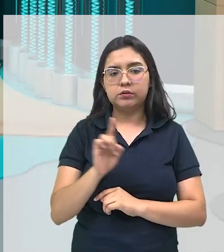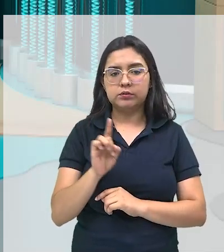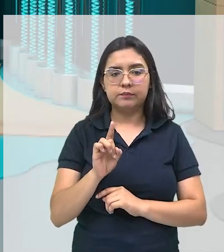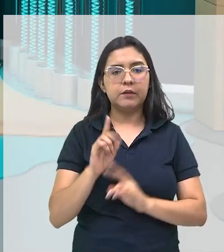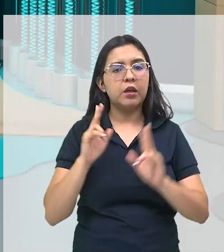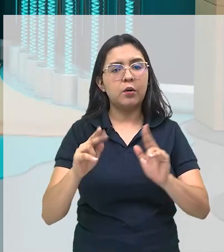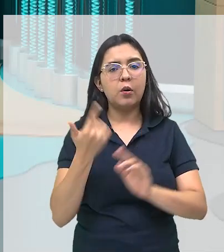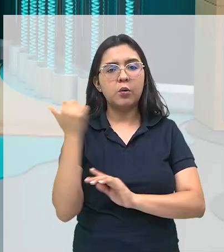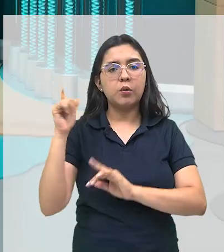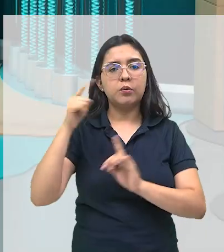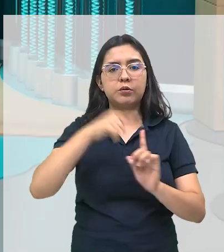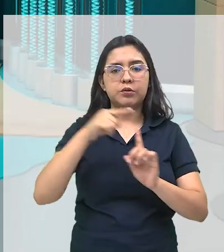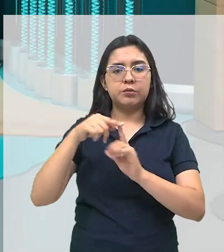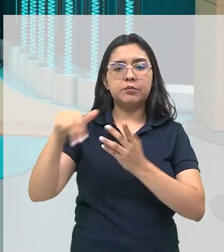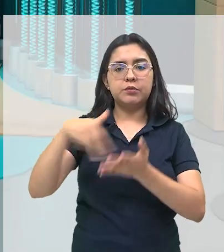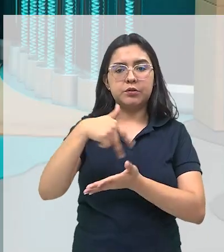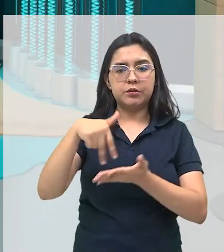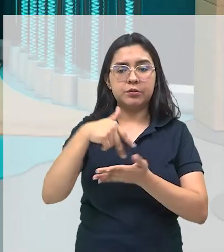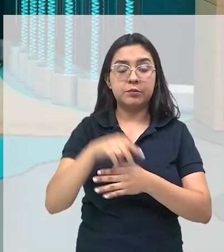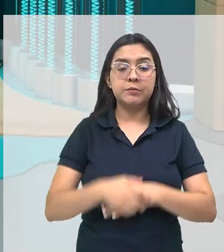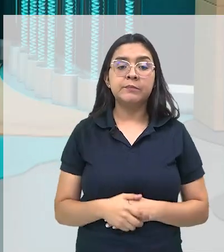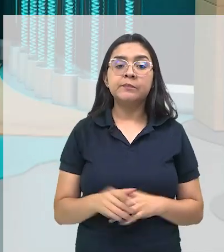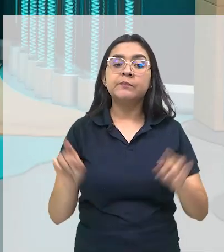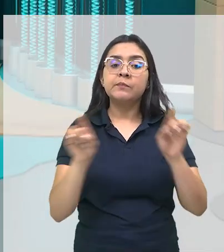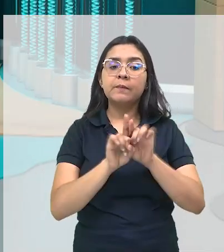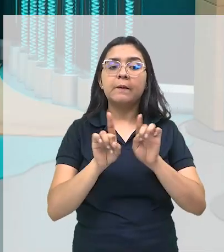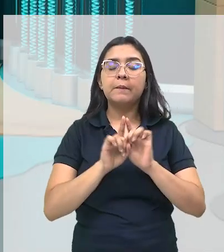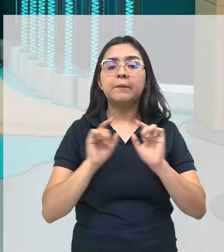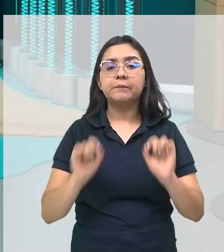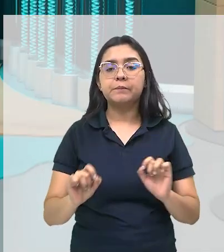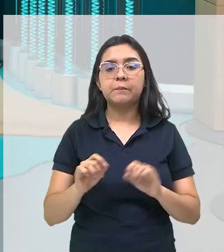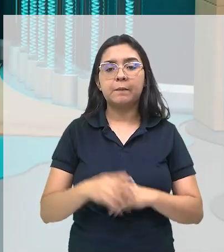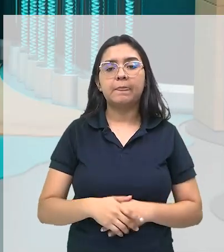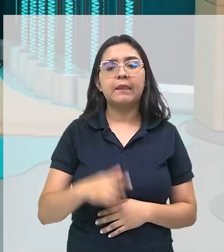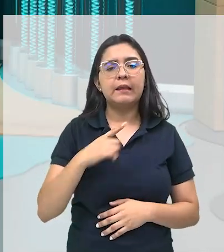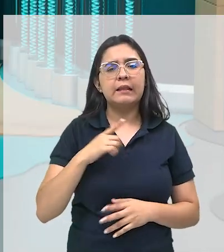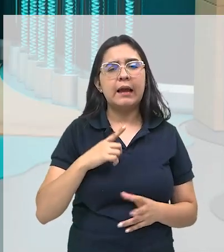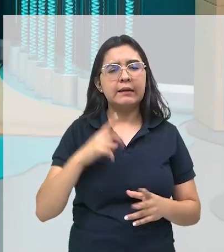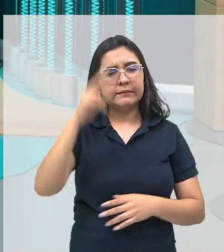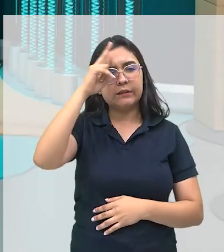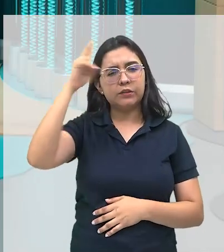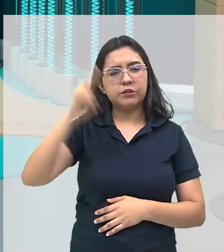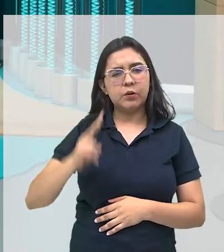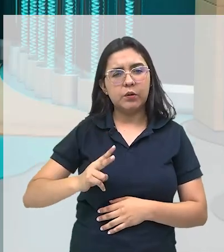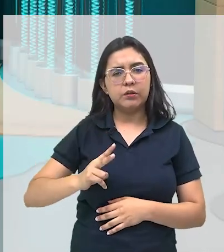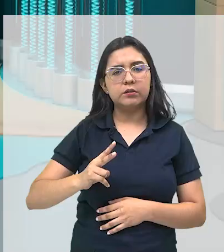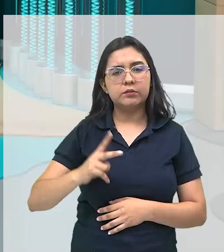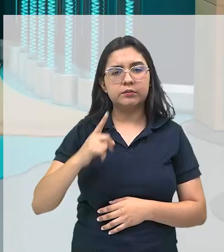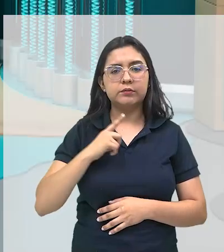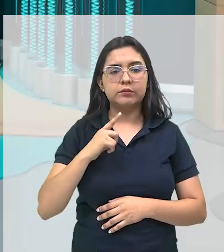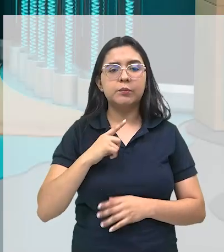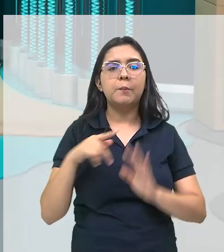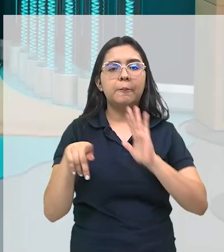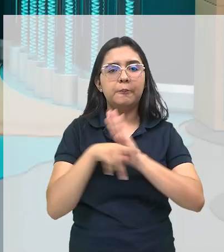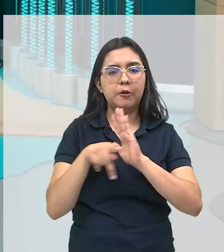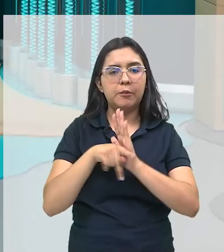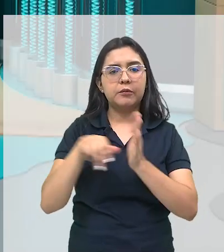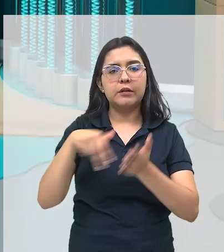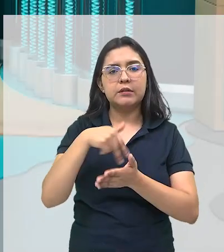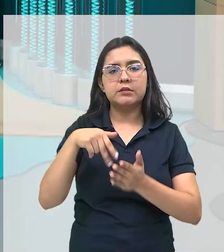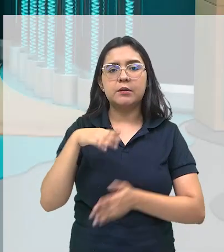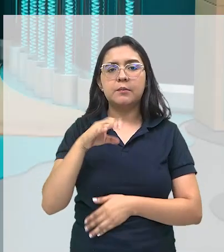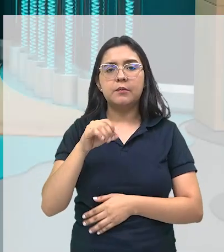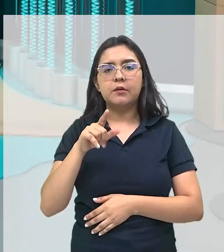outras danças. Isso daí tem a ver um pouco lá na história do bolero, né? Então, da onde